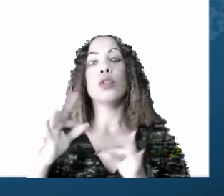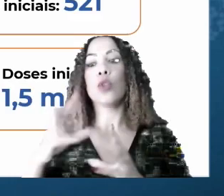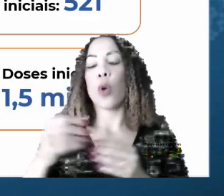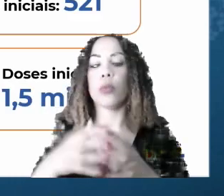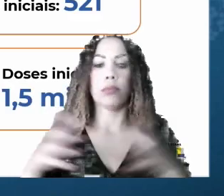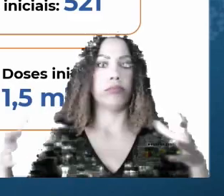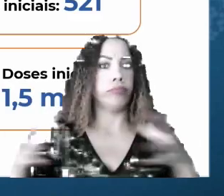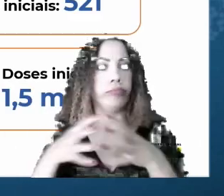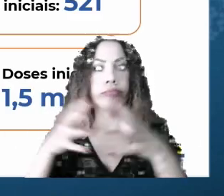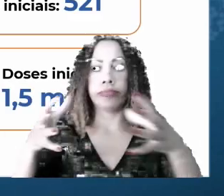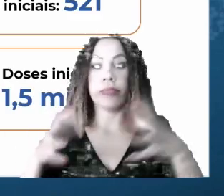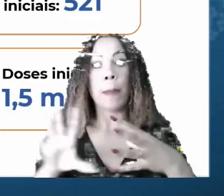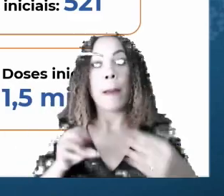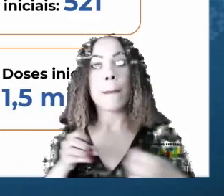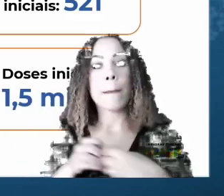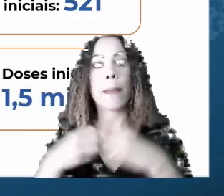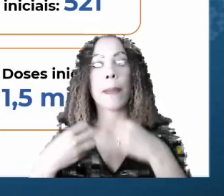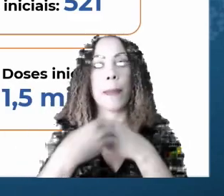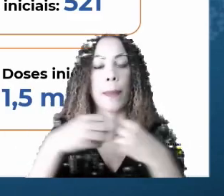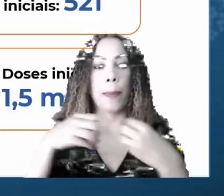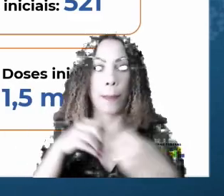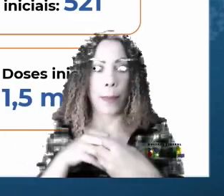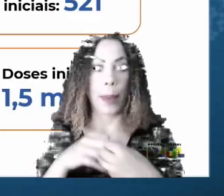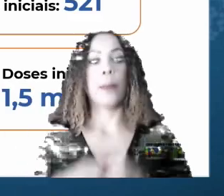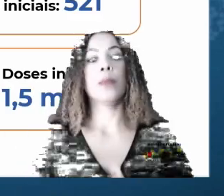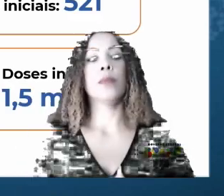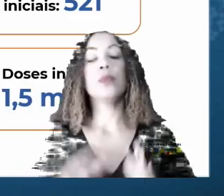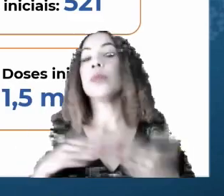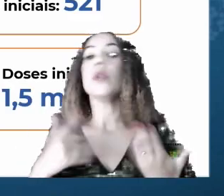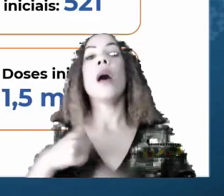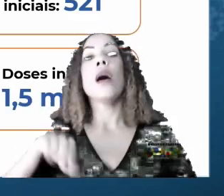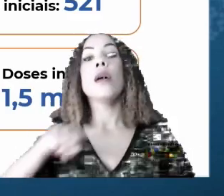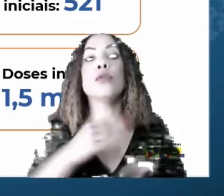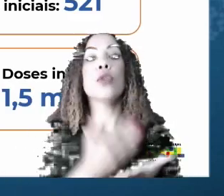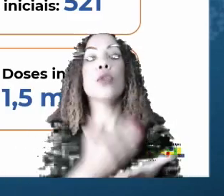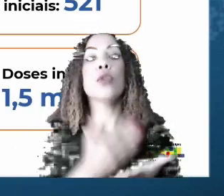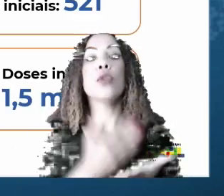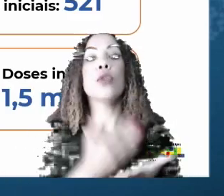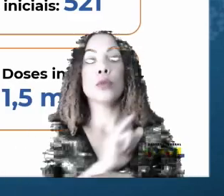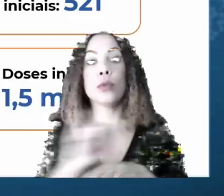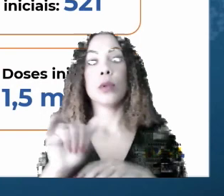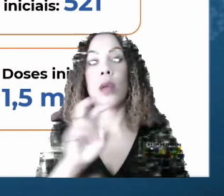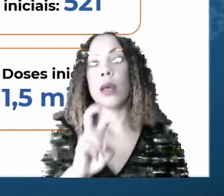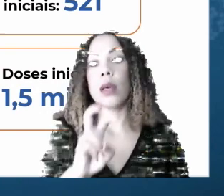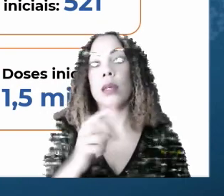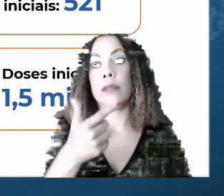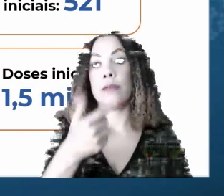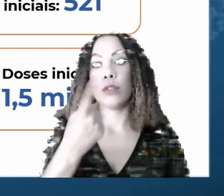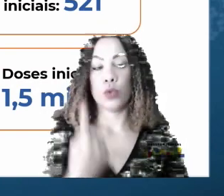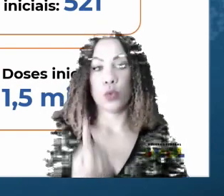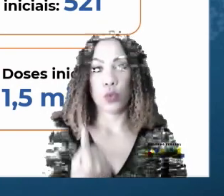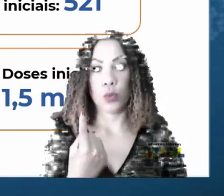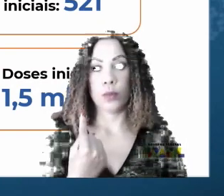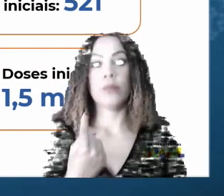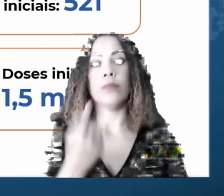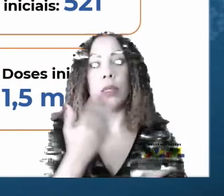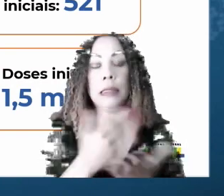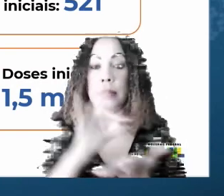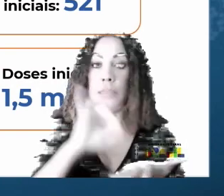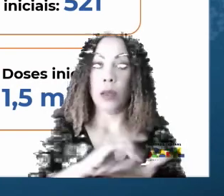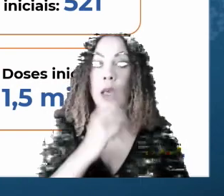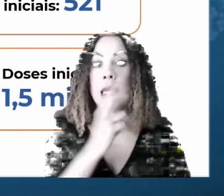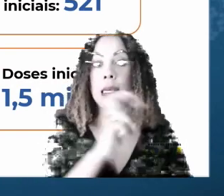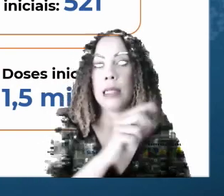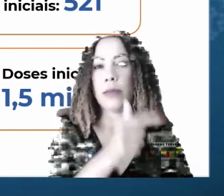mesma região. Então, nós começamos a estratégia com os primeiros 521. Inicialmente era 522, mas